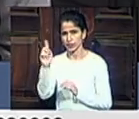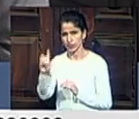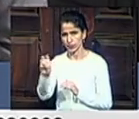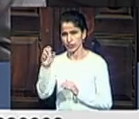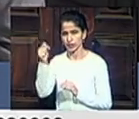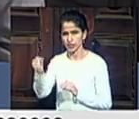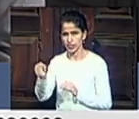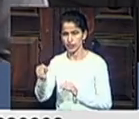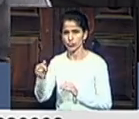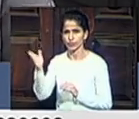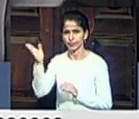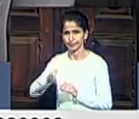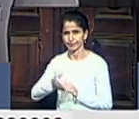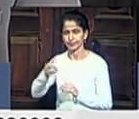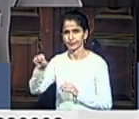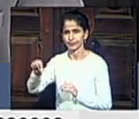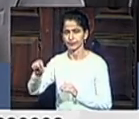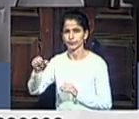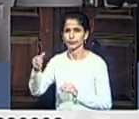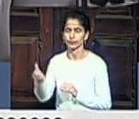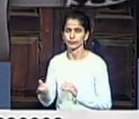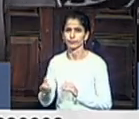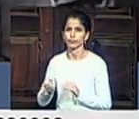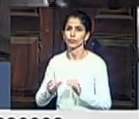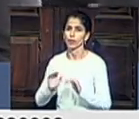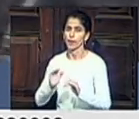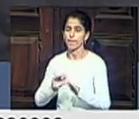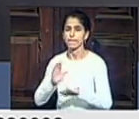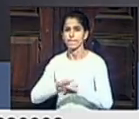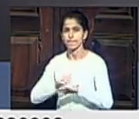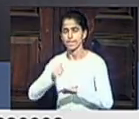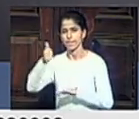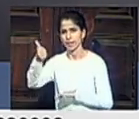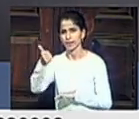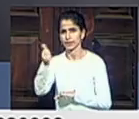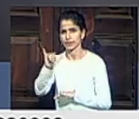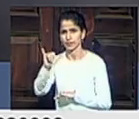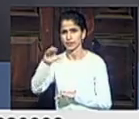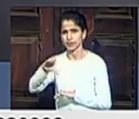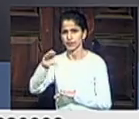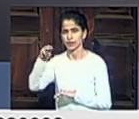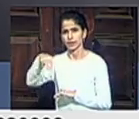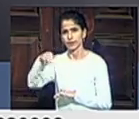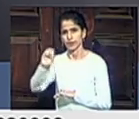96, promovendo aumento de alíquotas do ICMS.